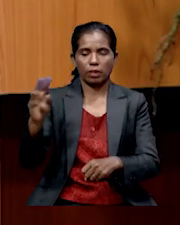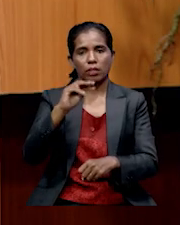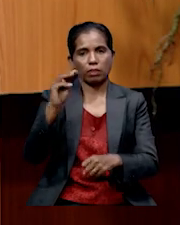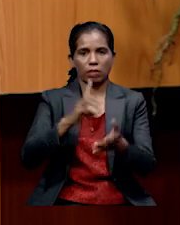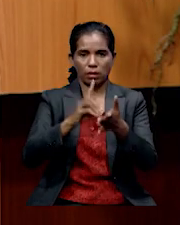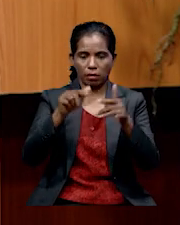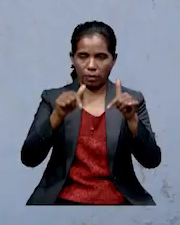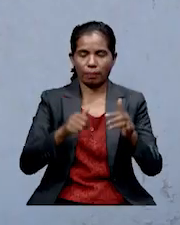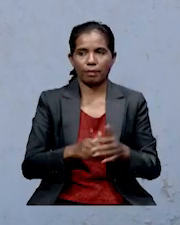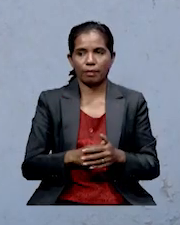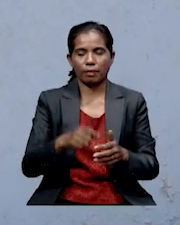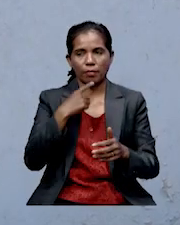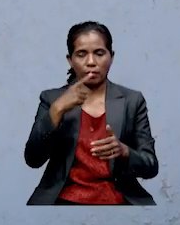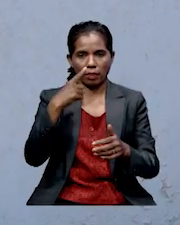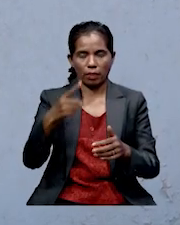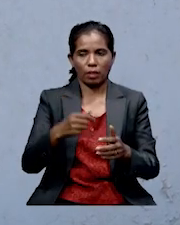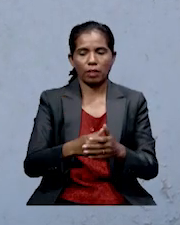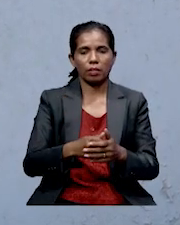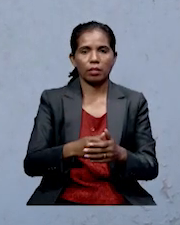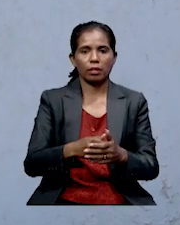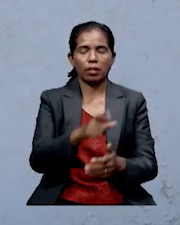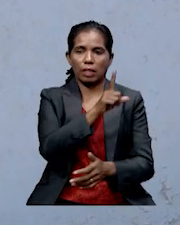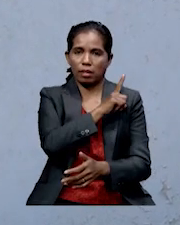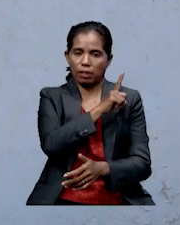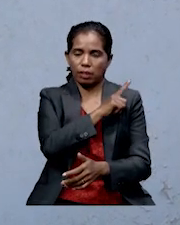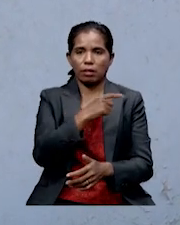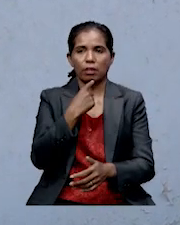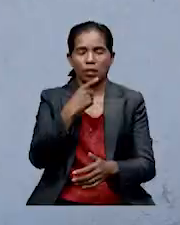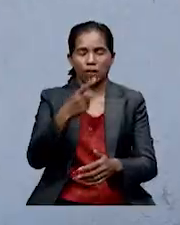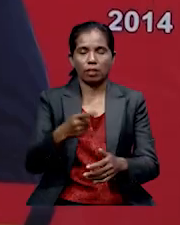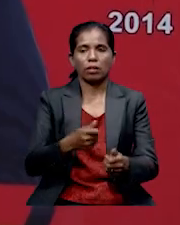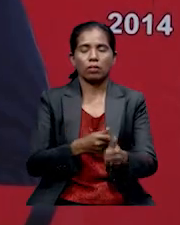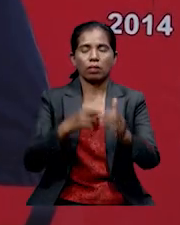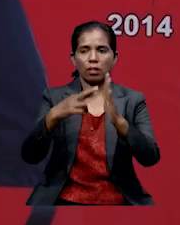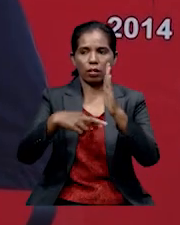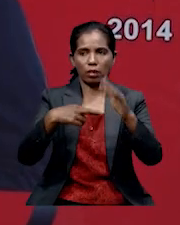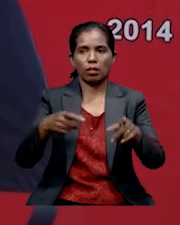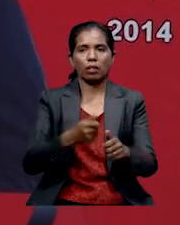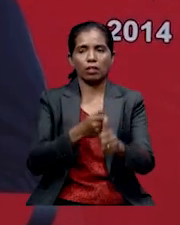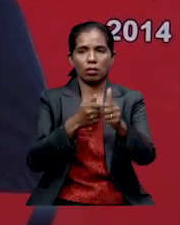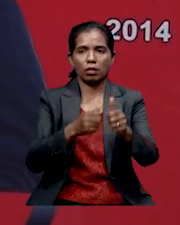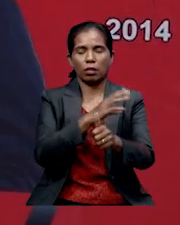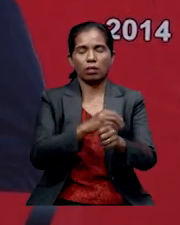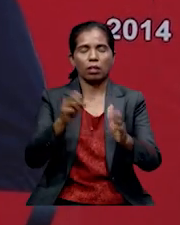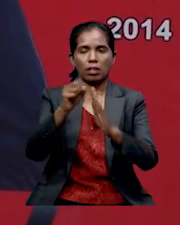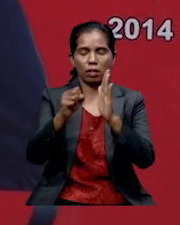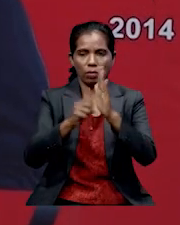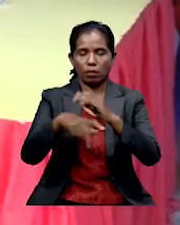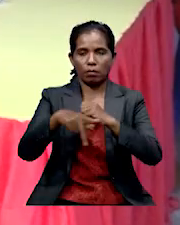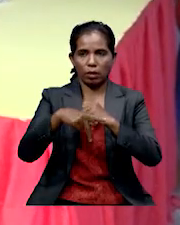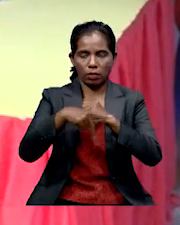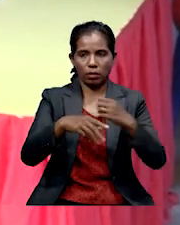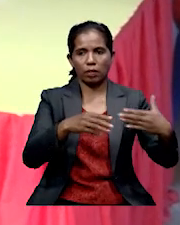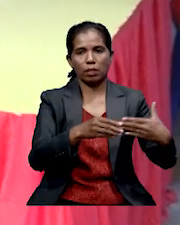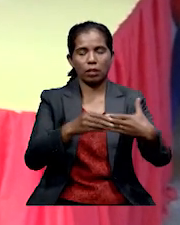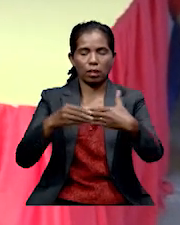né? Somocho atetem, general reformado Lerian Antimur, preenche requisito do perfil no Estatuto Partido União, onde lidera